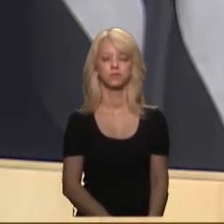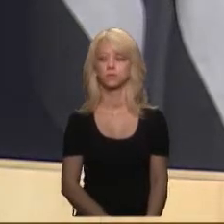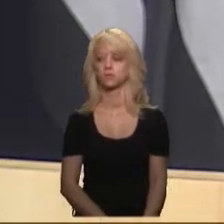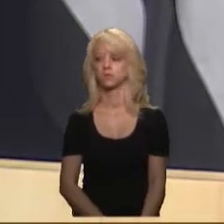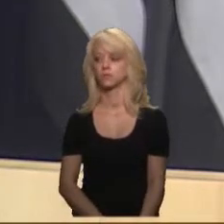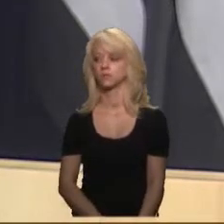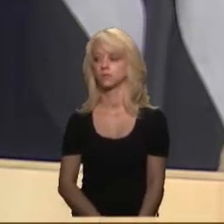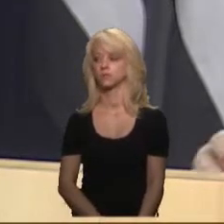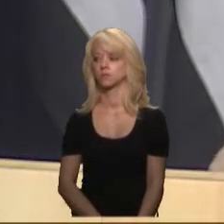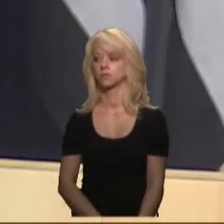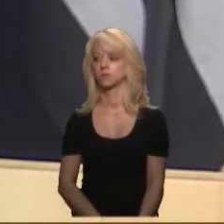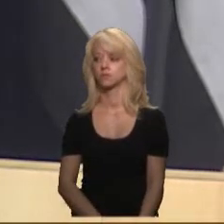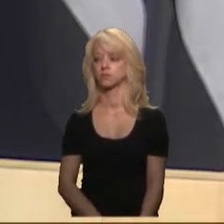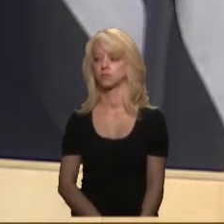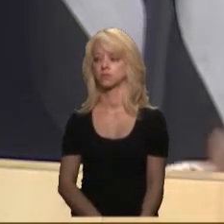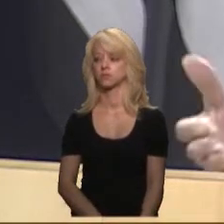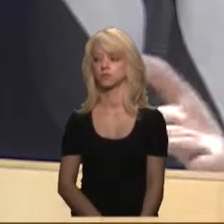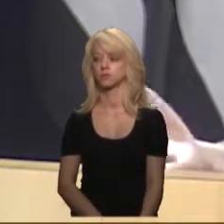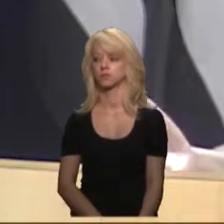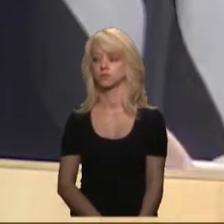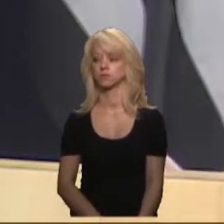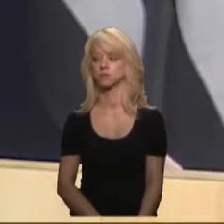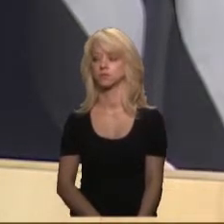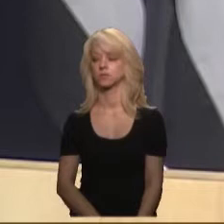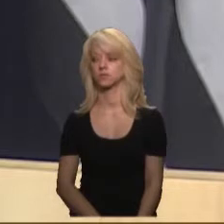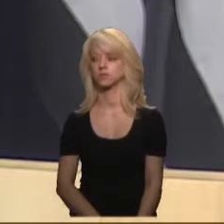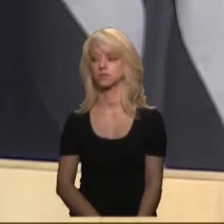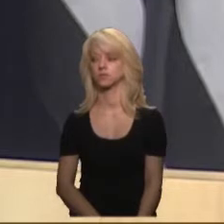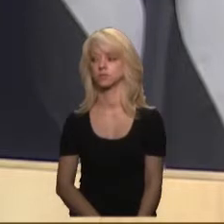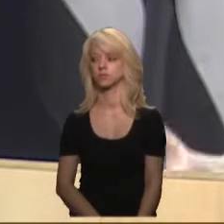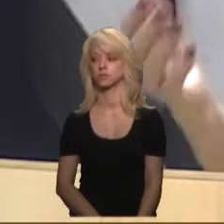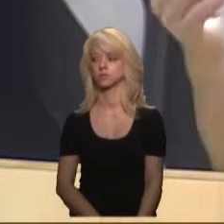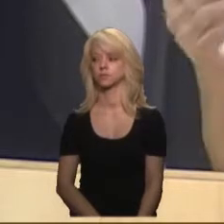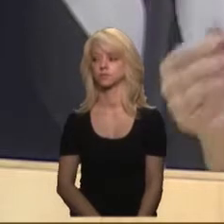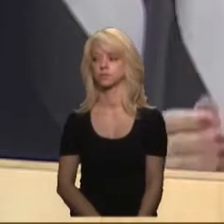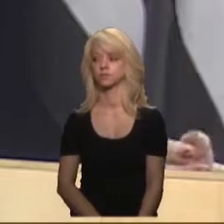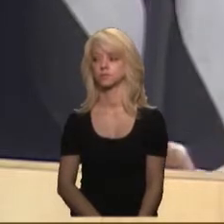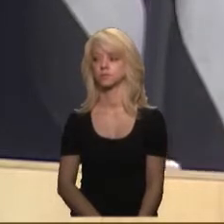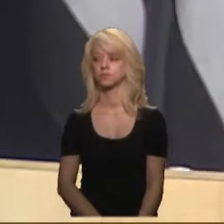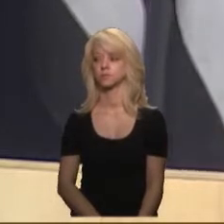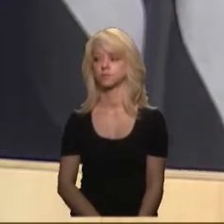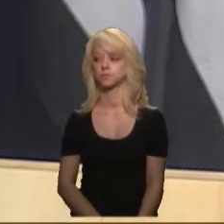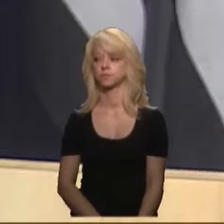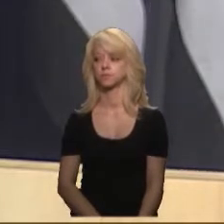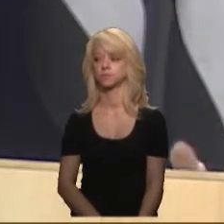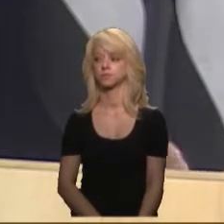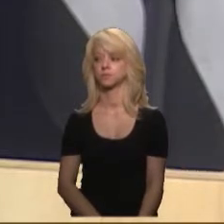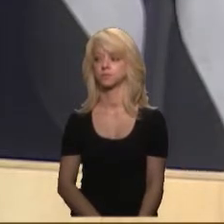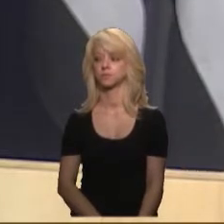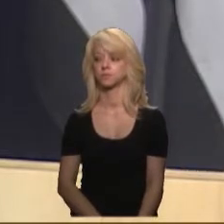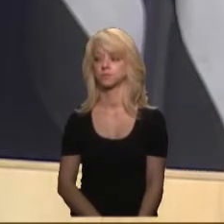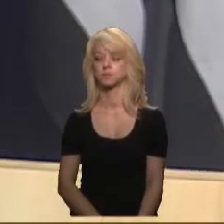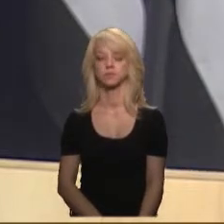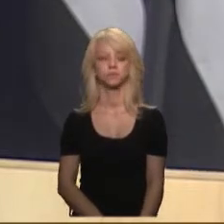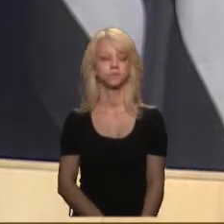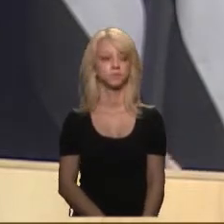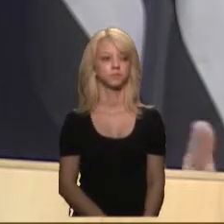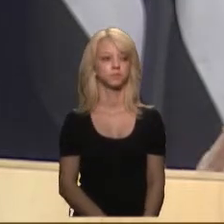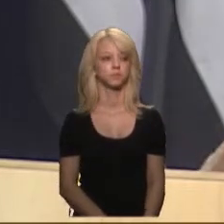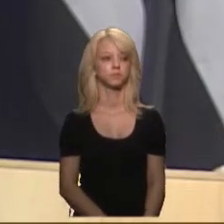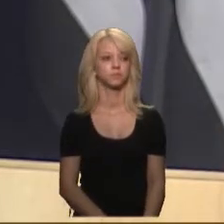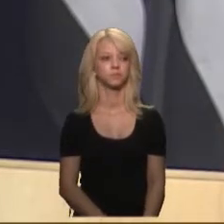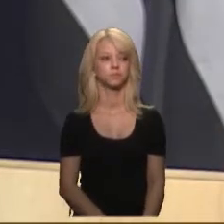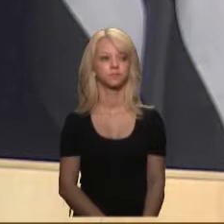é uma coisa que vai ser de bom grado, que vai acabar ajudando muita gente. Se hoje nós